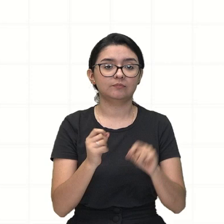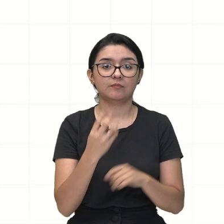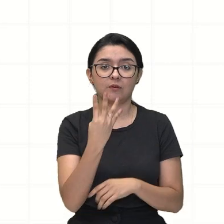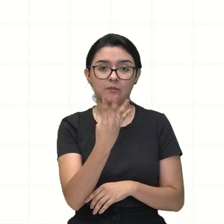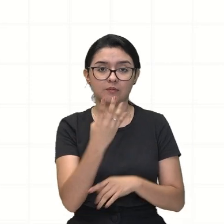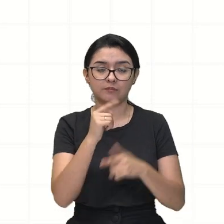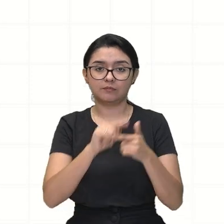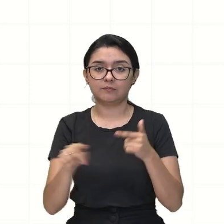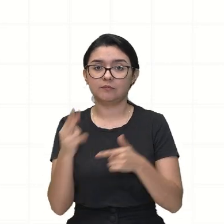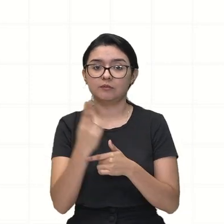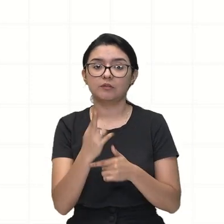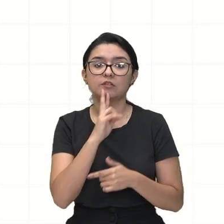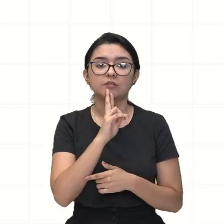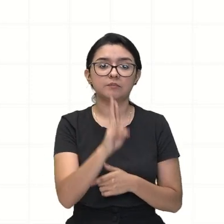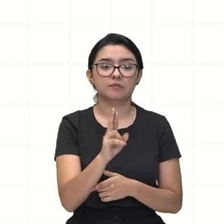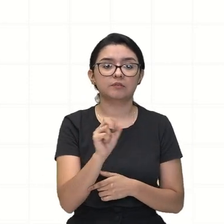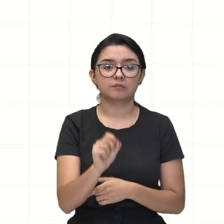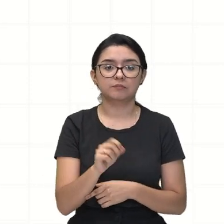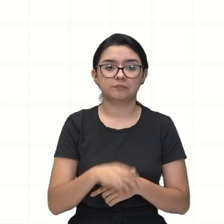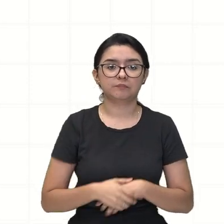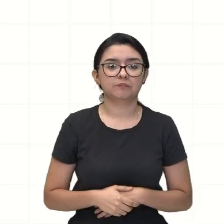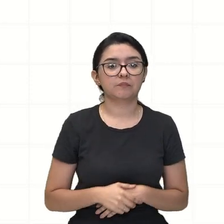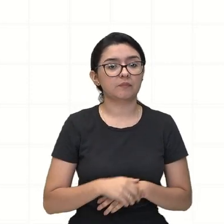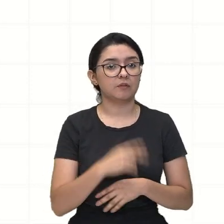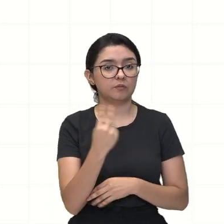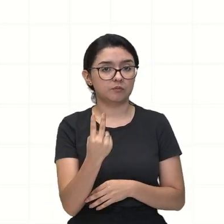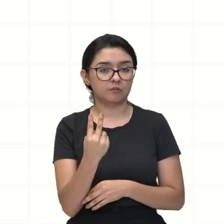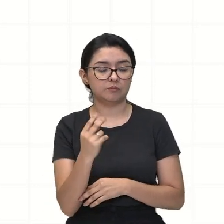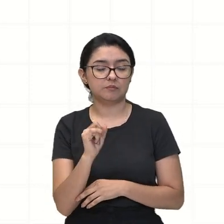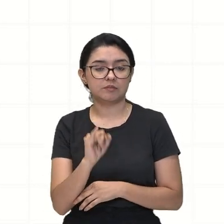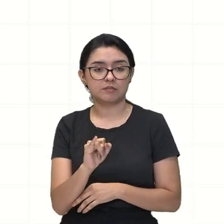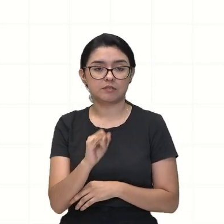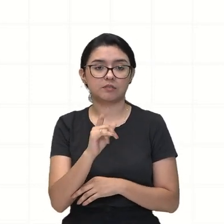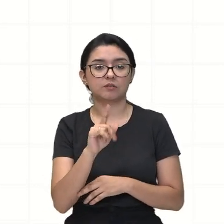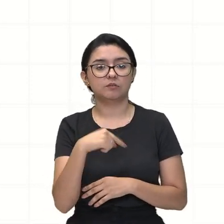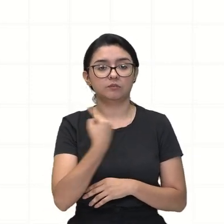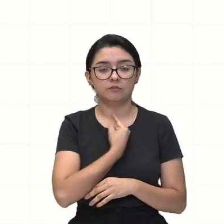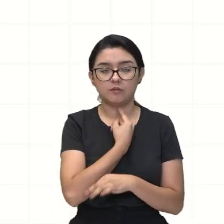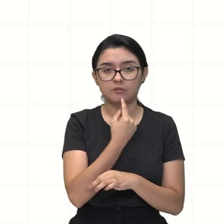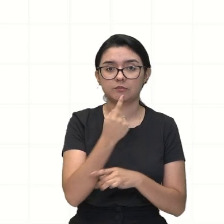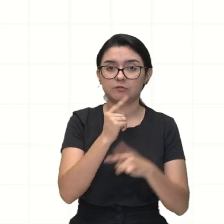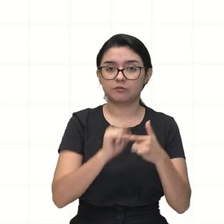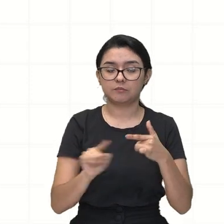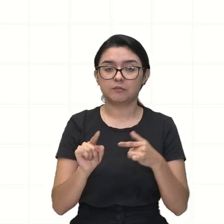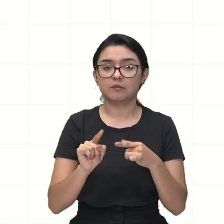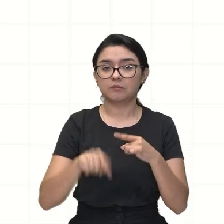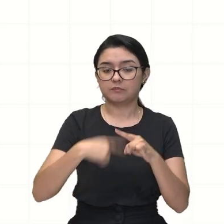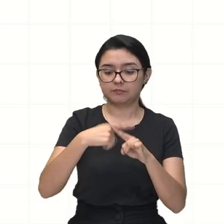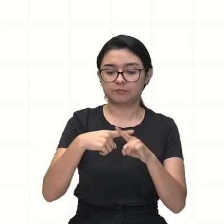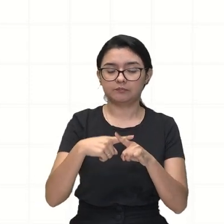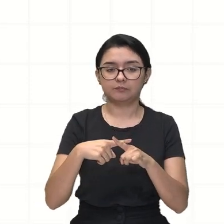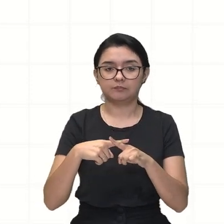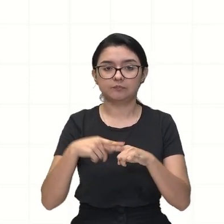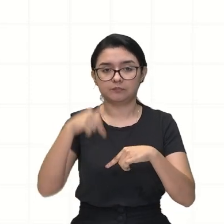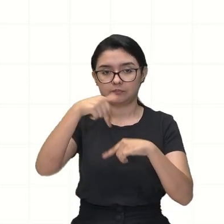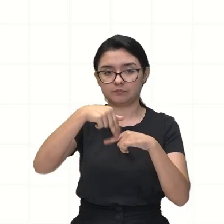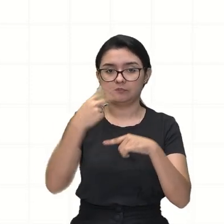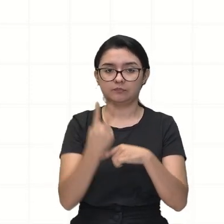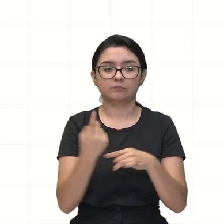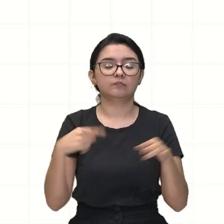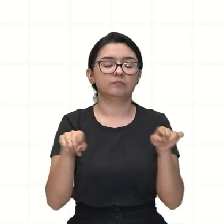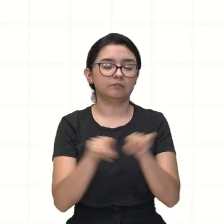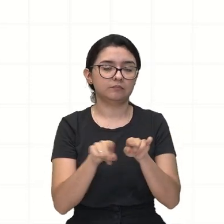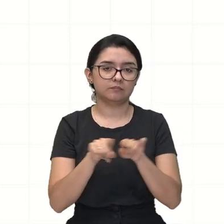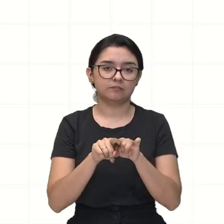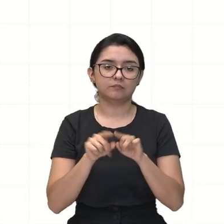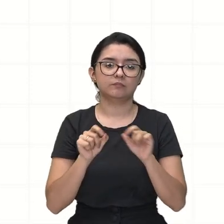dividido por 2, 2. Se nós multiplicamos o numerador por 2, necessariamente o denominador também tem que ser multiplicado